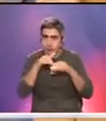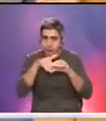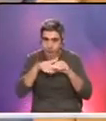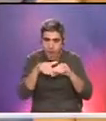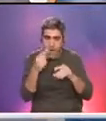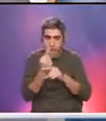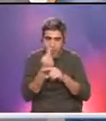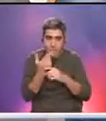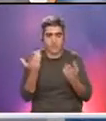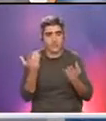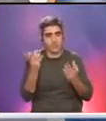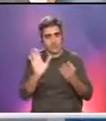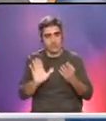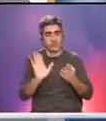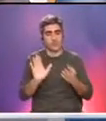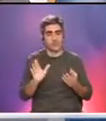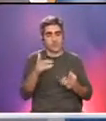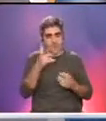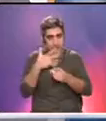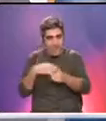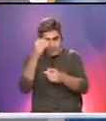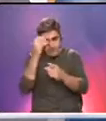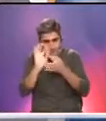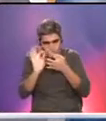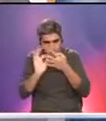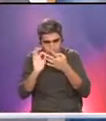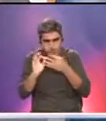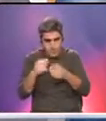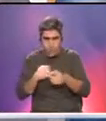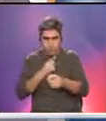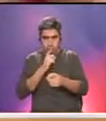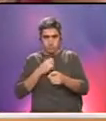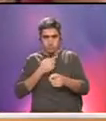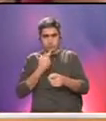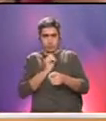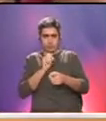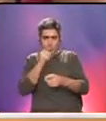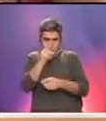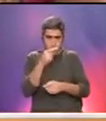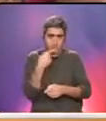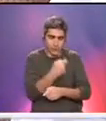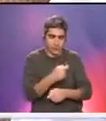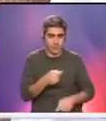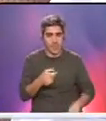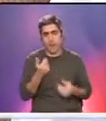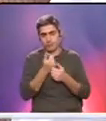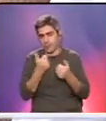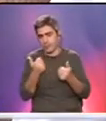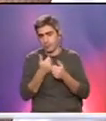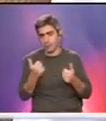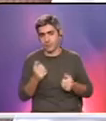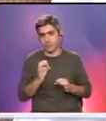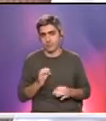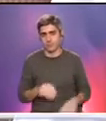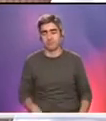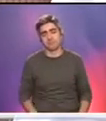Ali. E ele quer saber que eu estou caladíssimo. Não está tudo bem? Não, está tudo bem. Claro. Pronto.